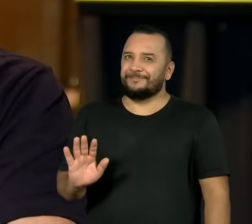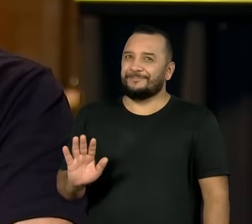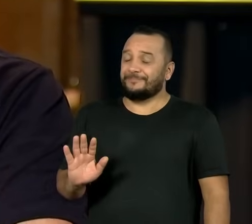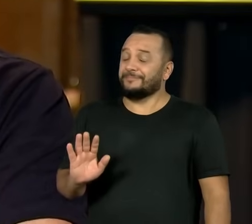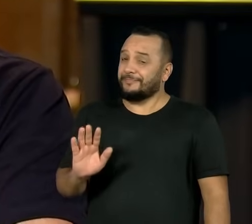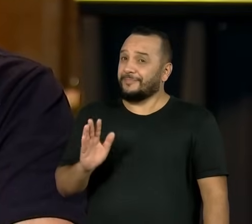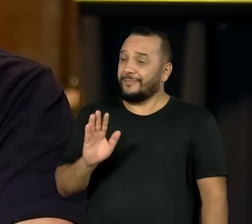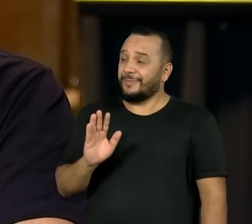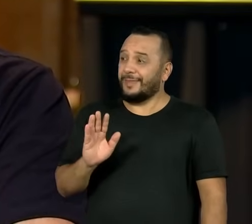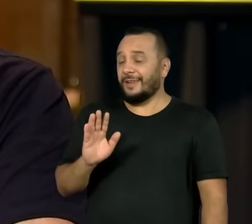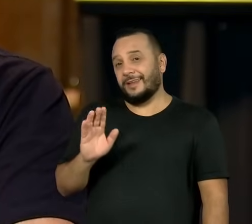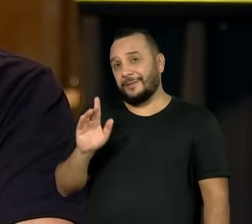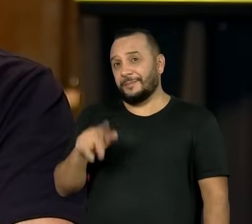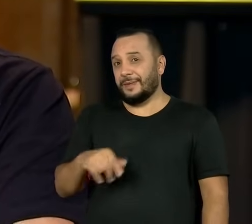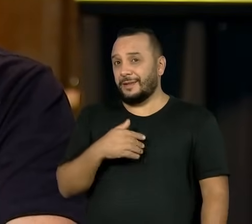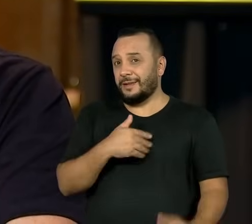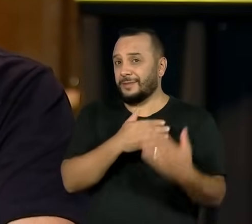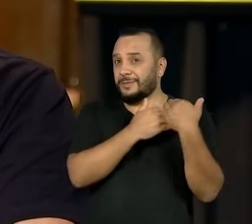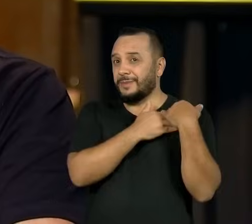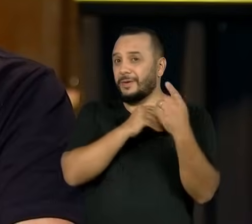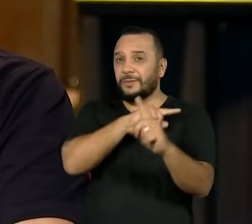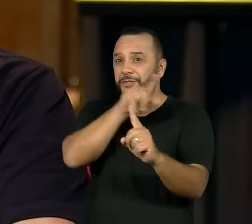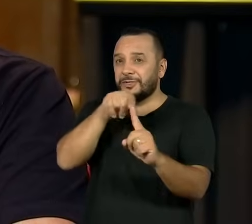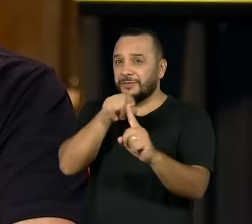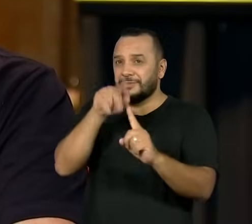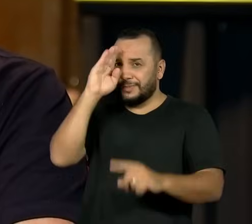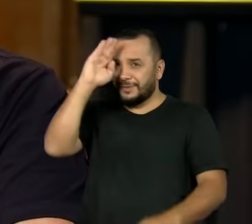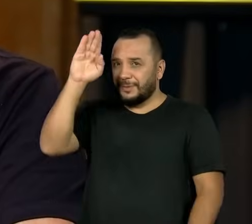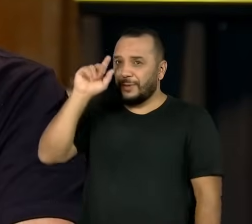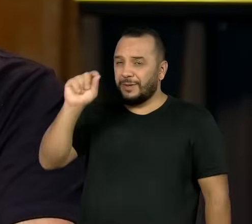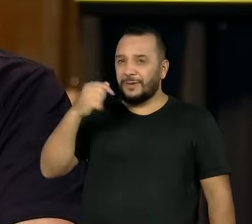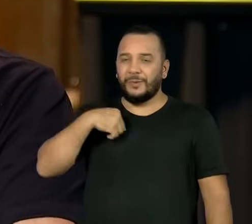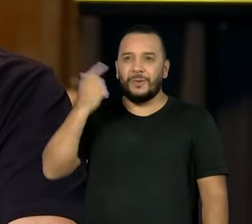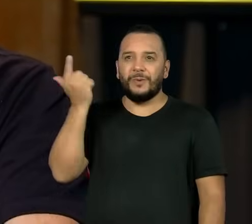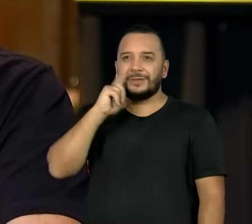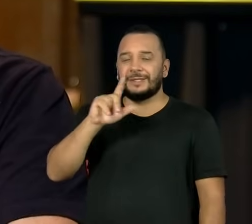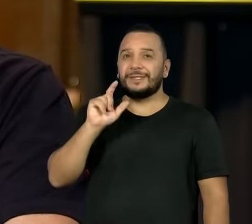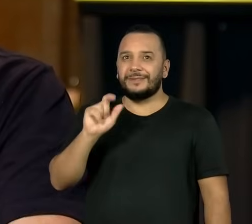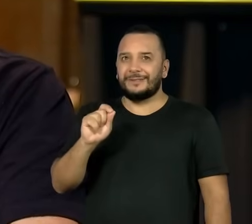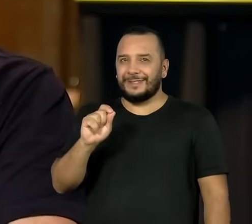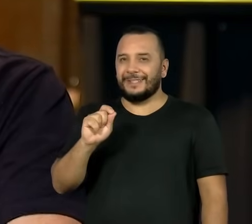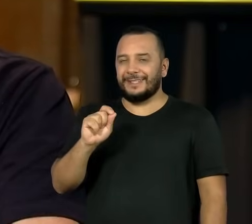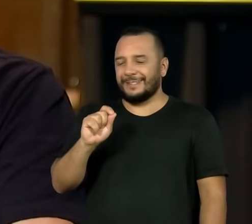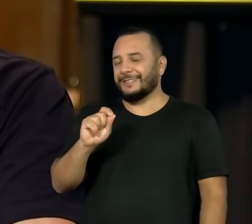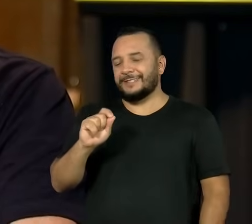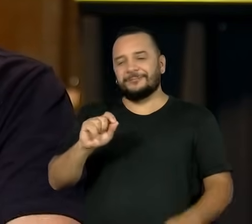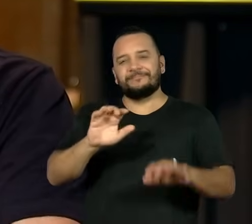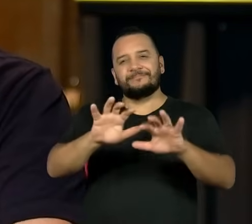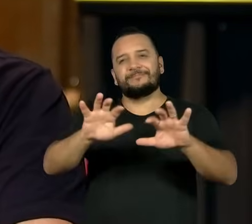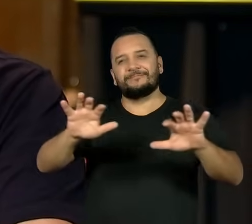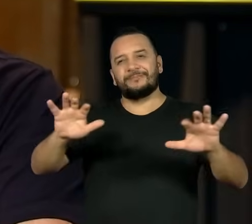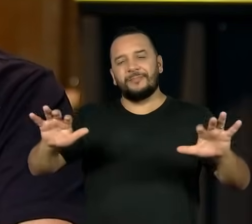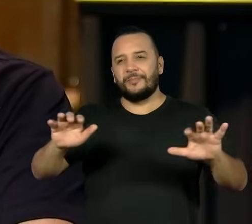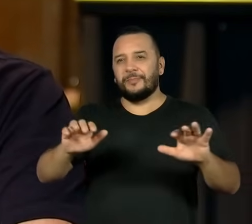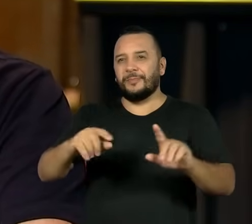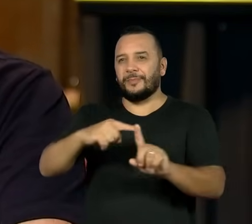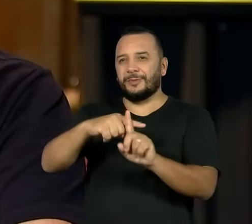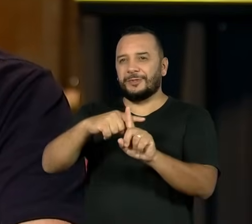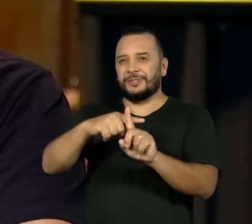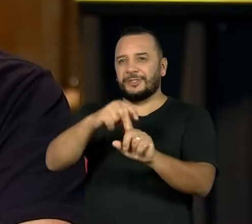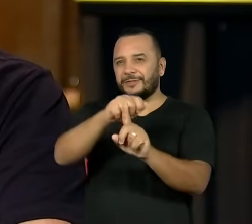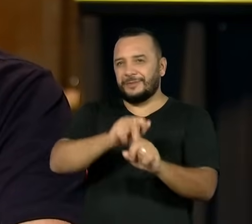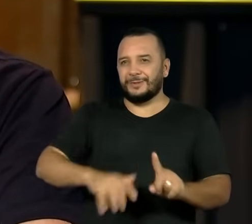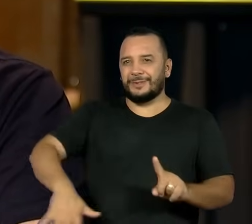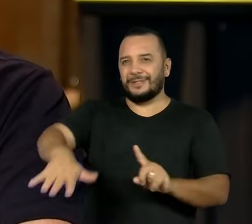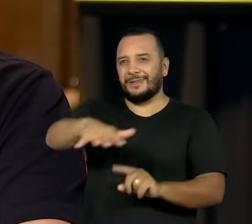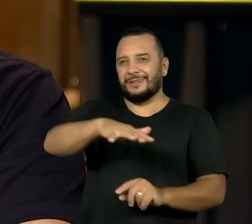maior, eu diria, é de conseguir fazer um impacto positivo no maior número de pessoas que eu